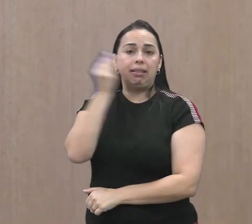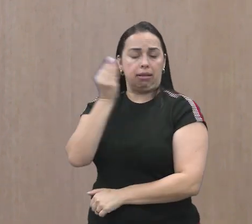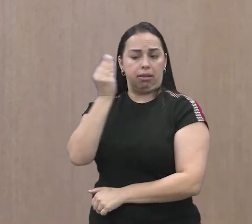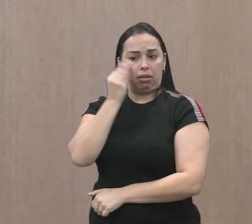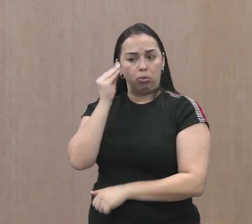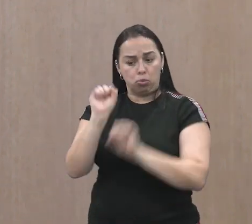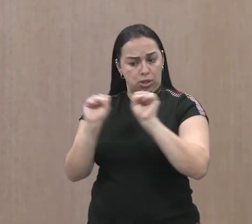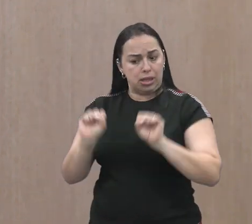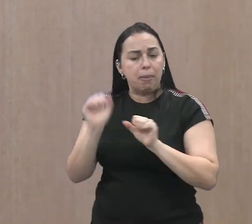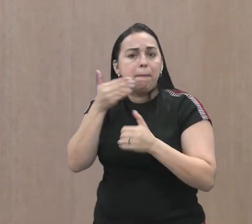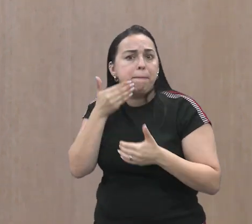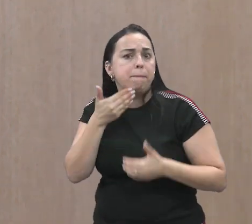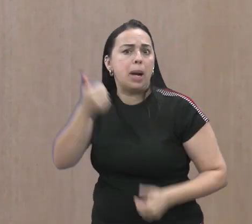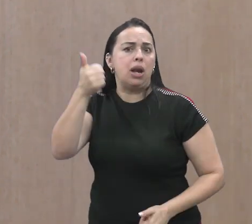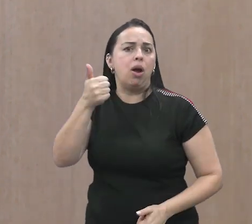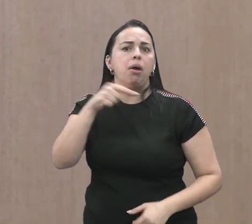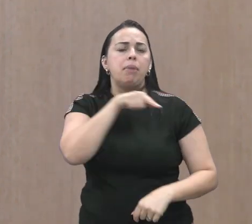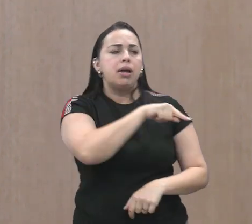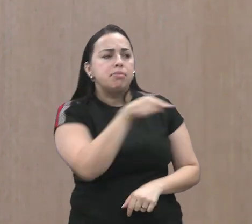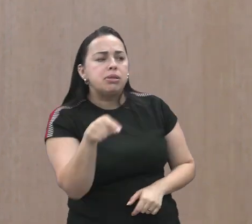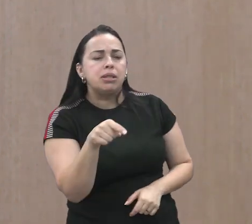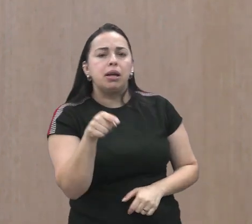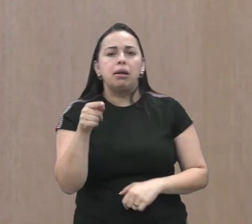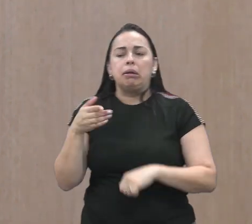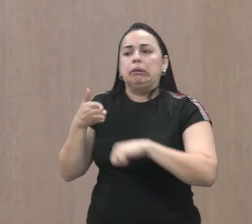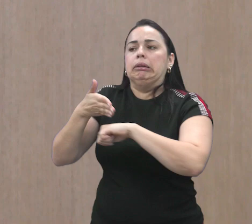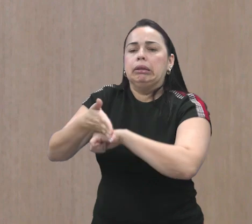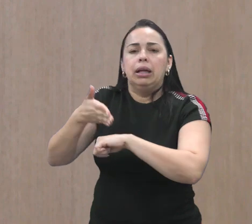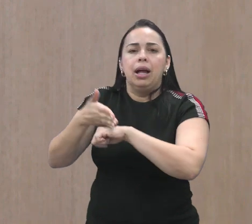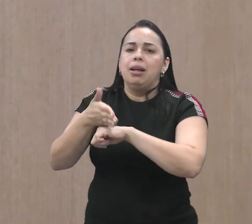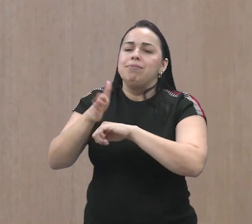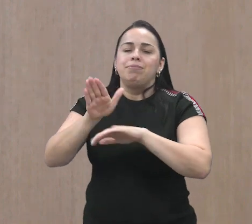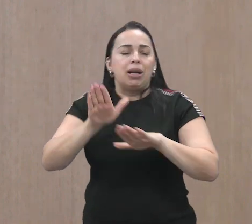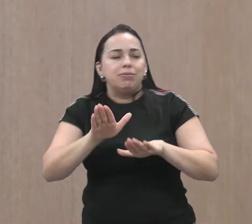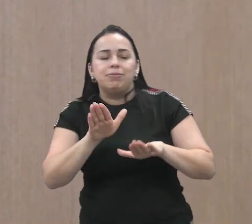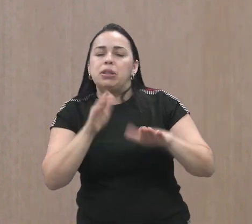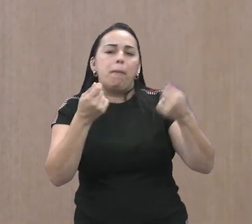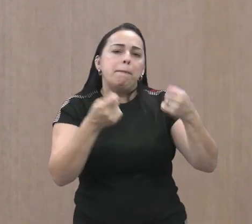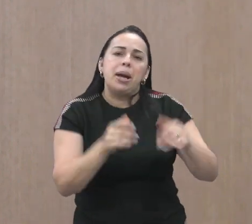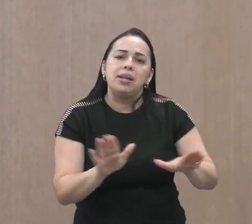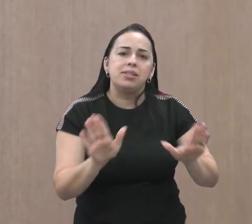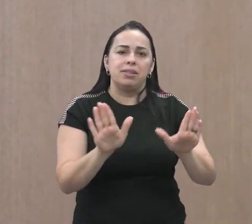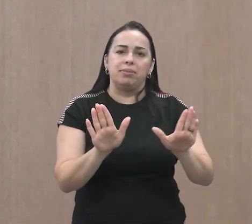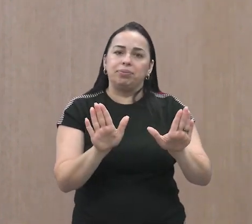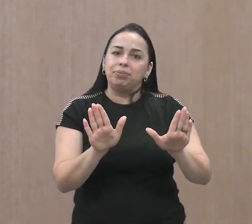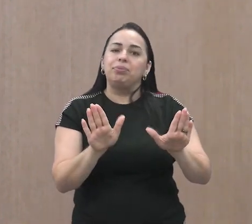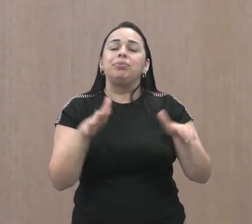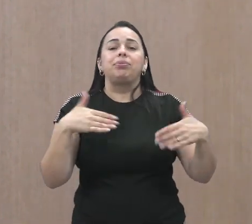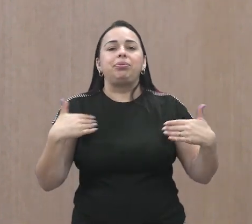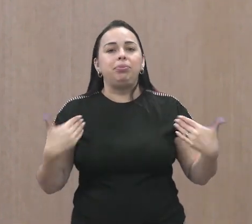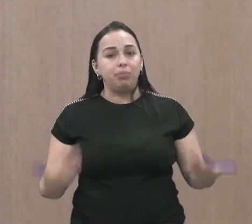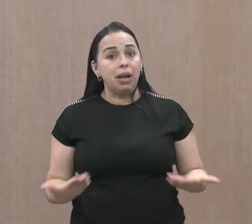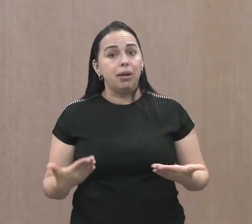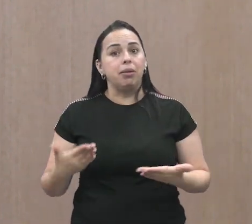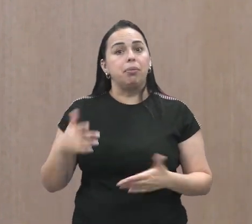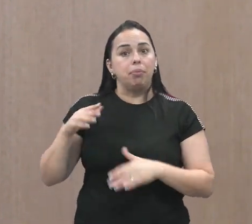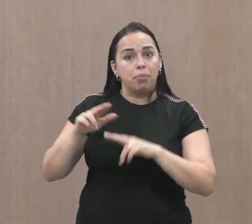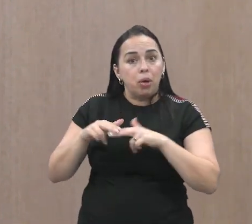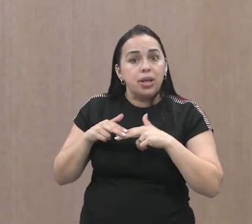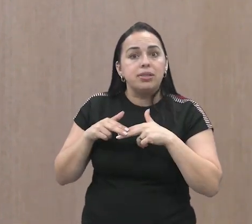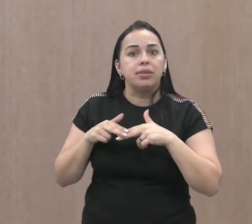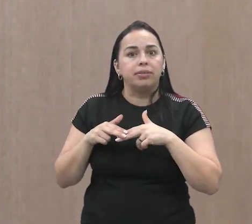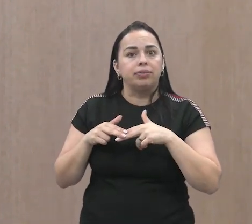está melhorando o sistema, justamente para que as pessoas não precisem comparecer pessoalmente no INSS ou no banco.